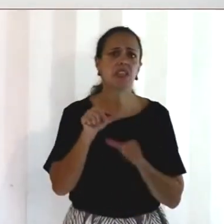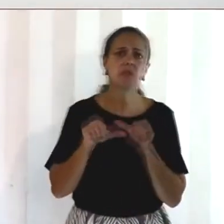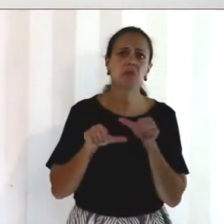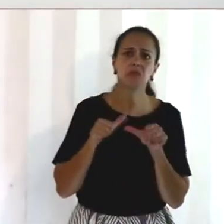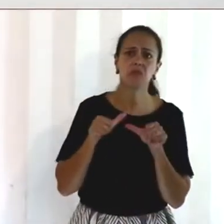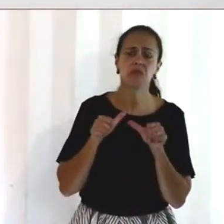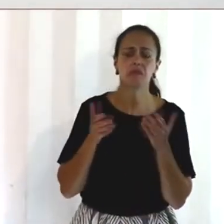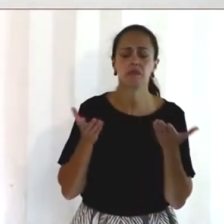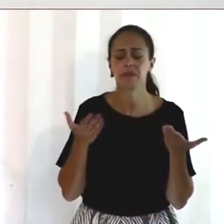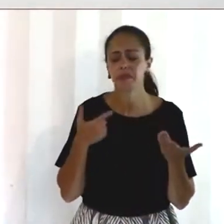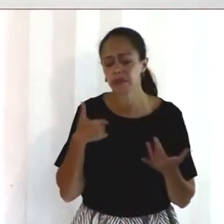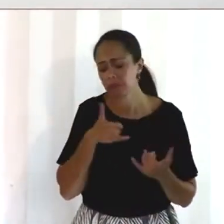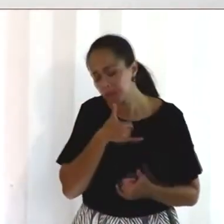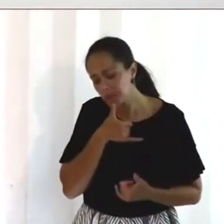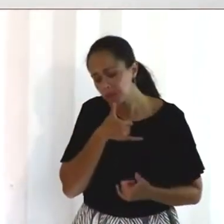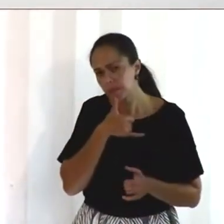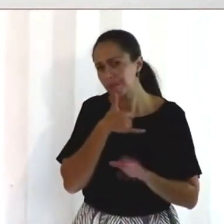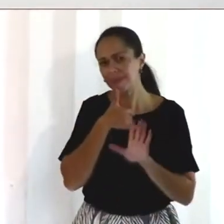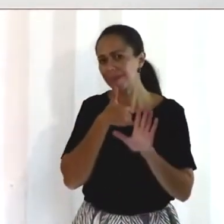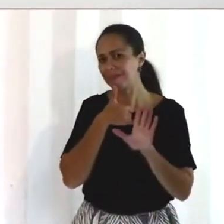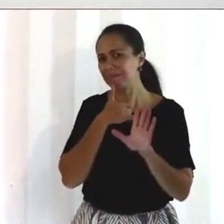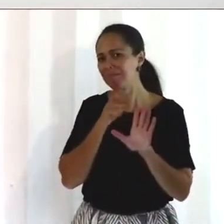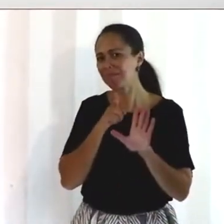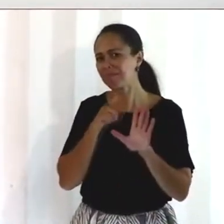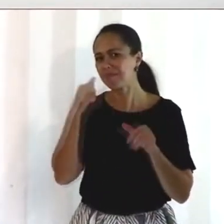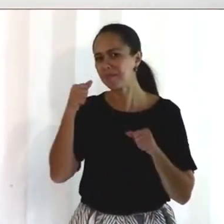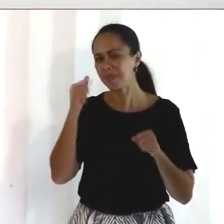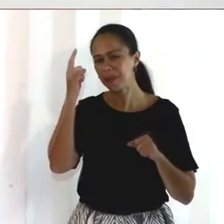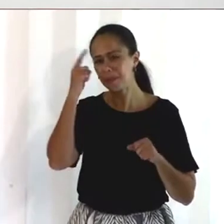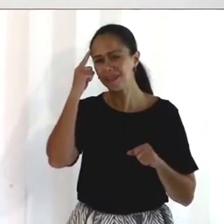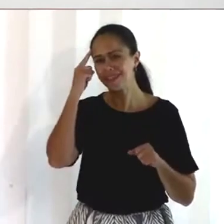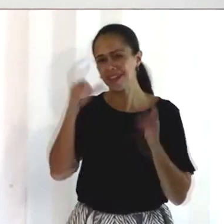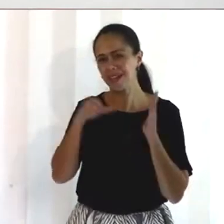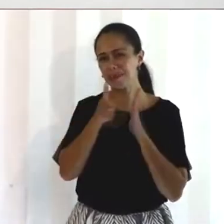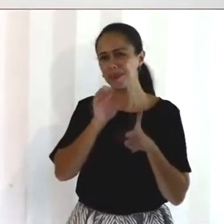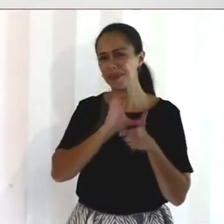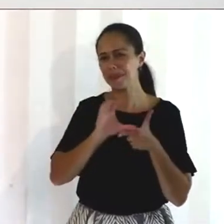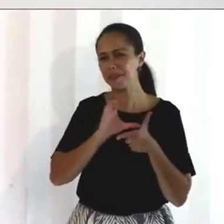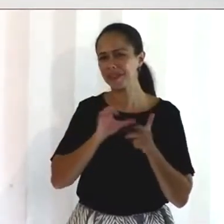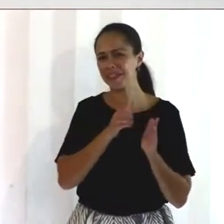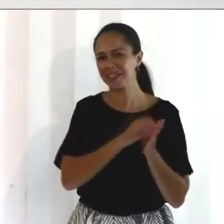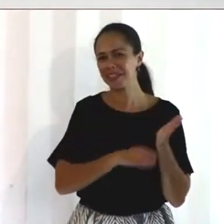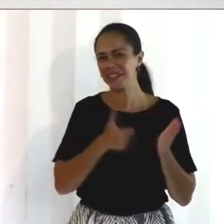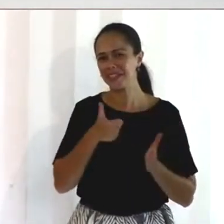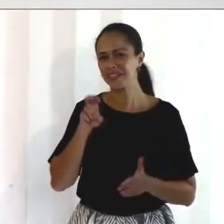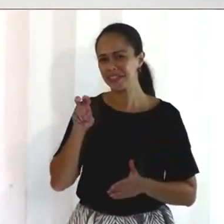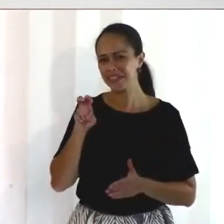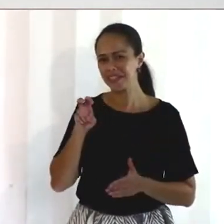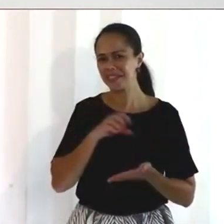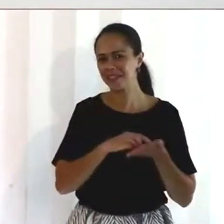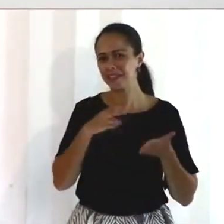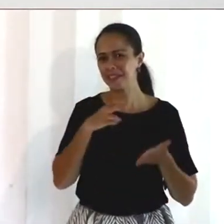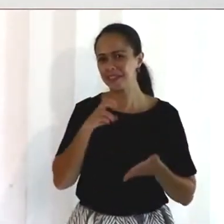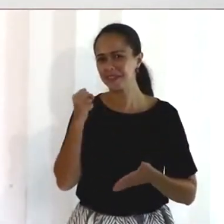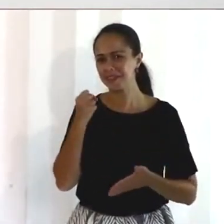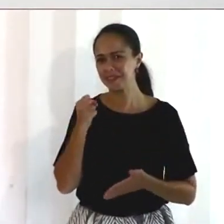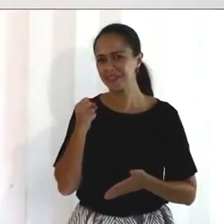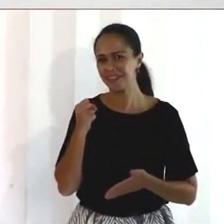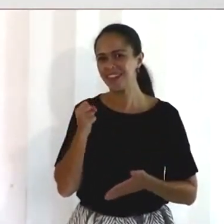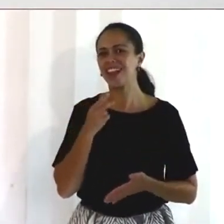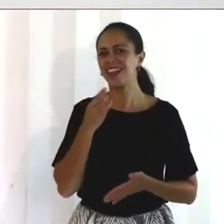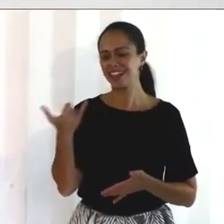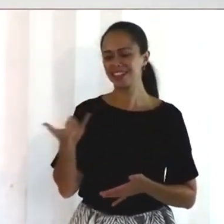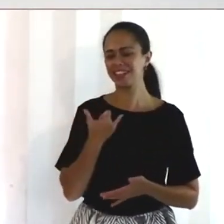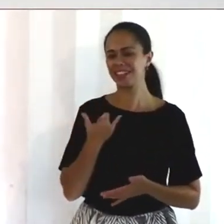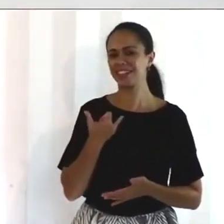não é vão. No Senhor, 1 Coríntios 15, 58. Pronto, deixa eu ir para o último tópico, que